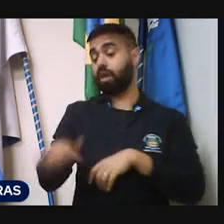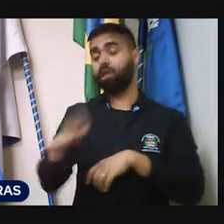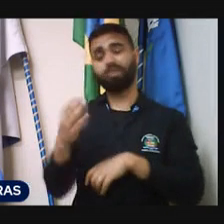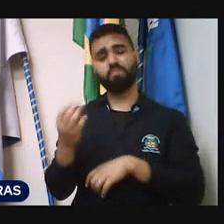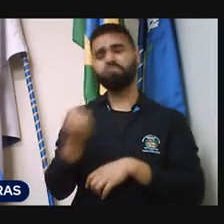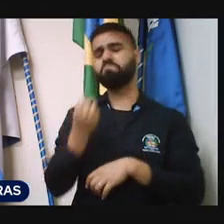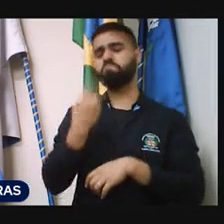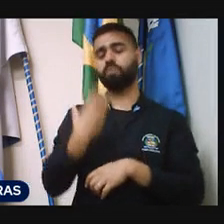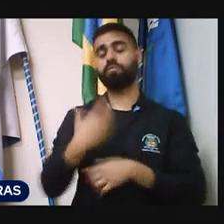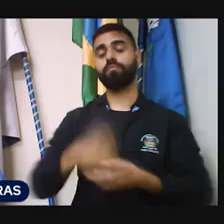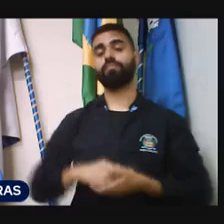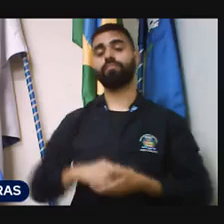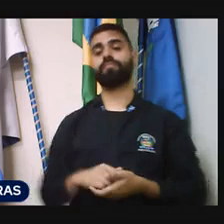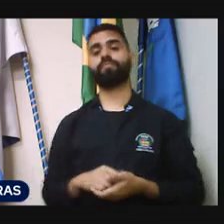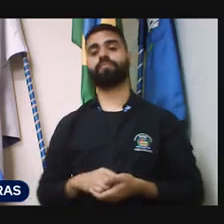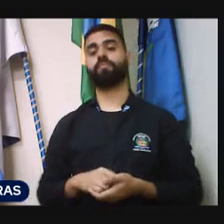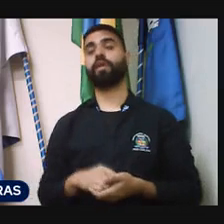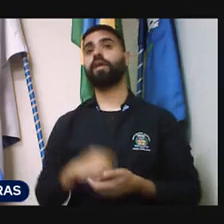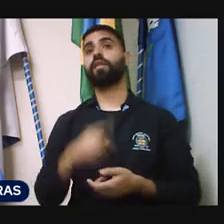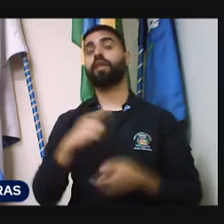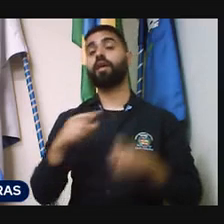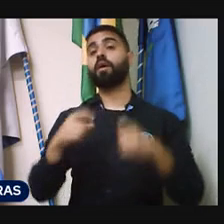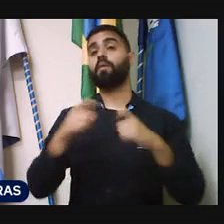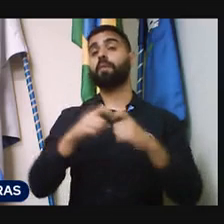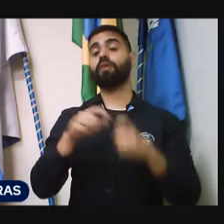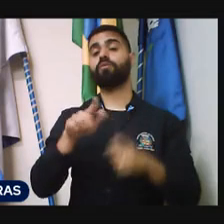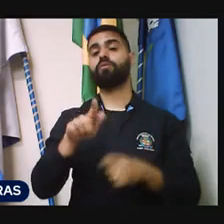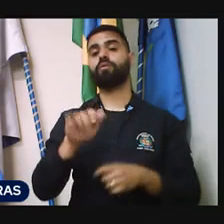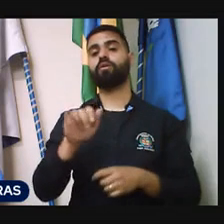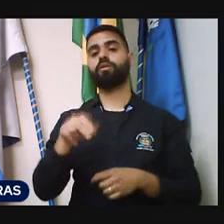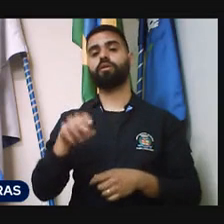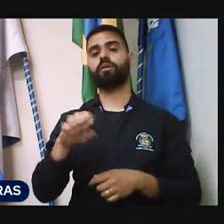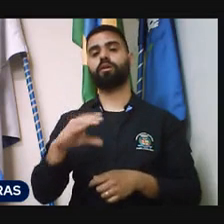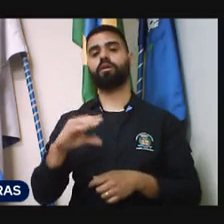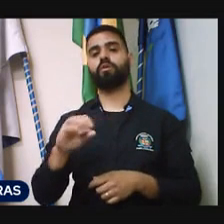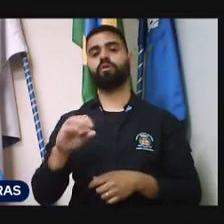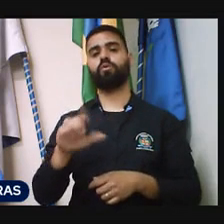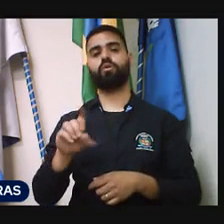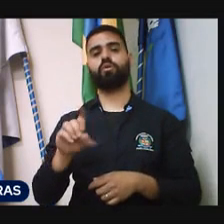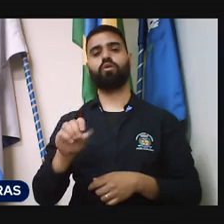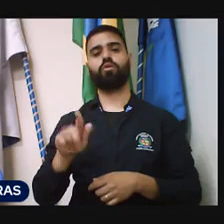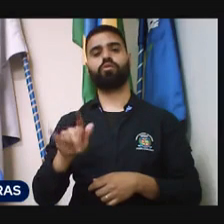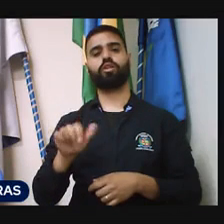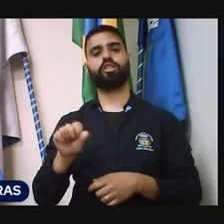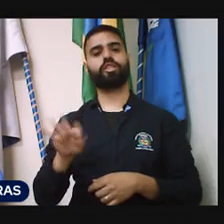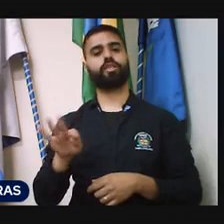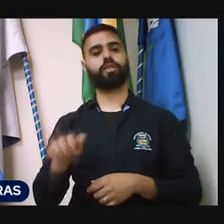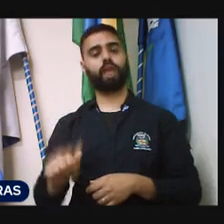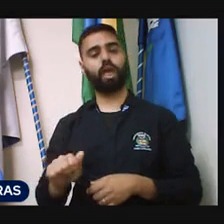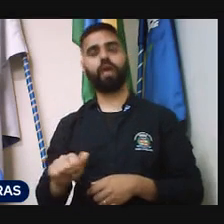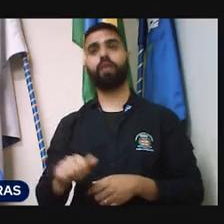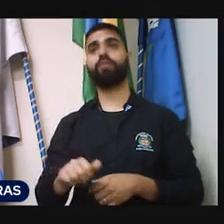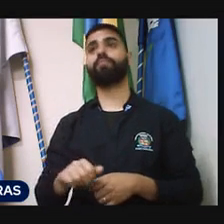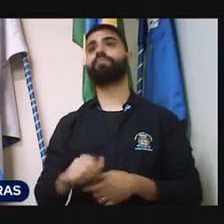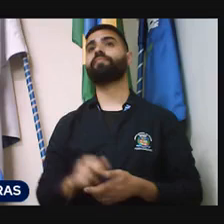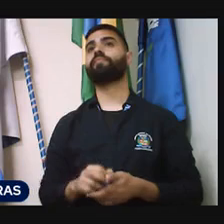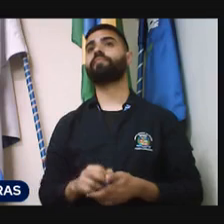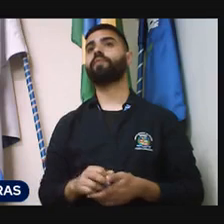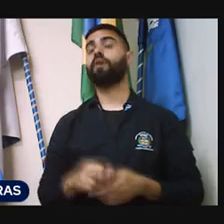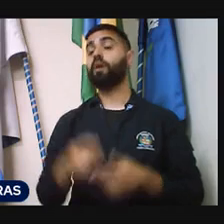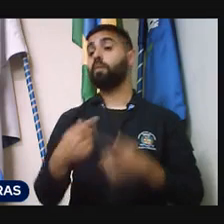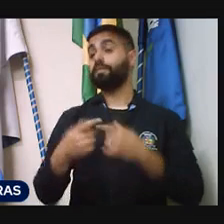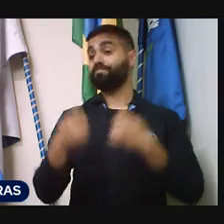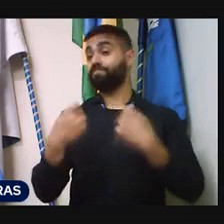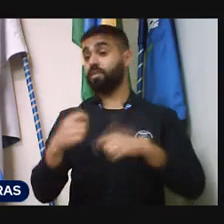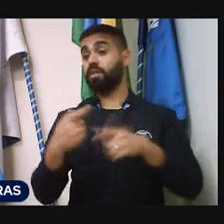ter um médico ginecologista tudo por conta do hospital porque é necessário a